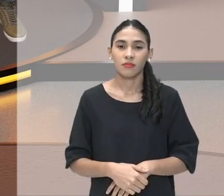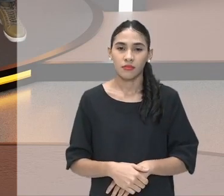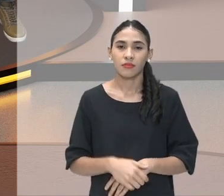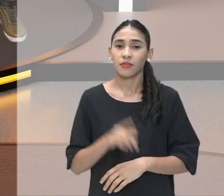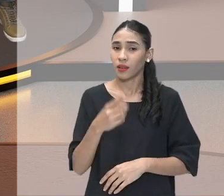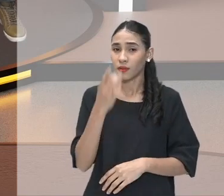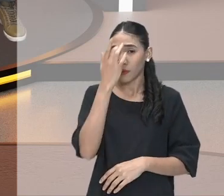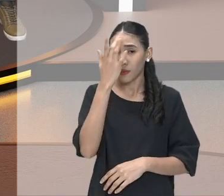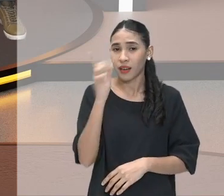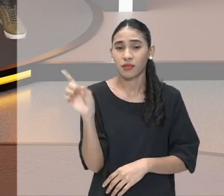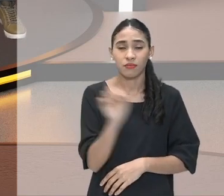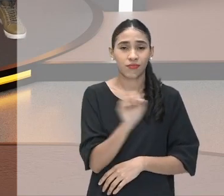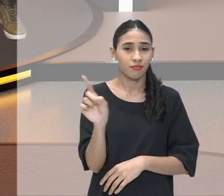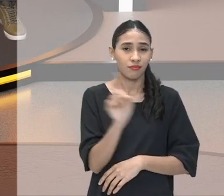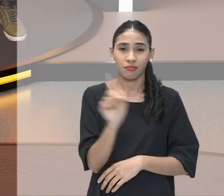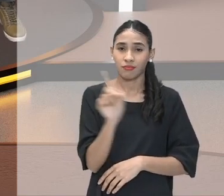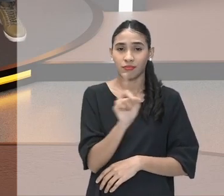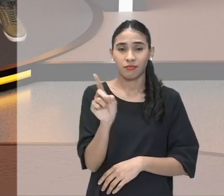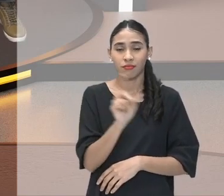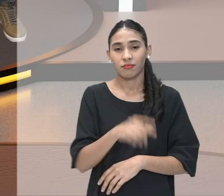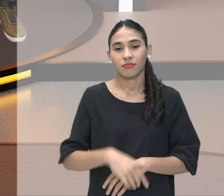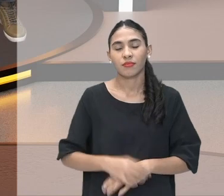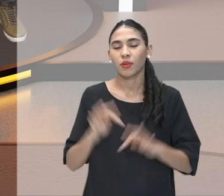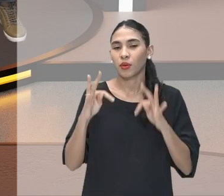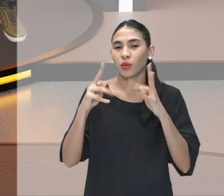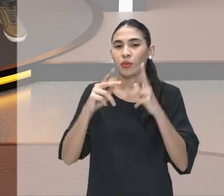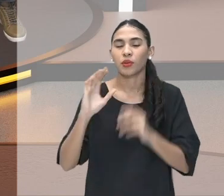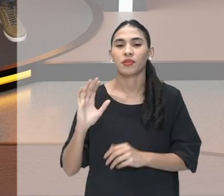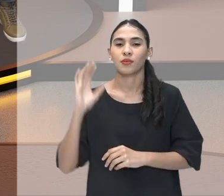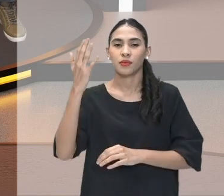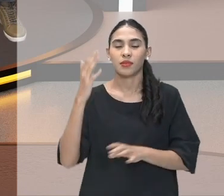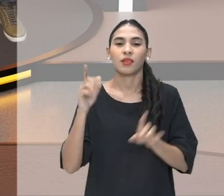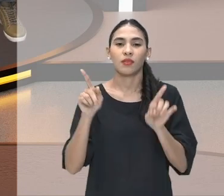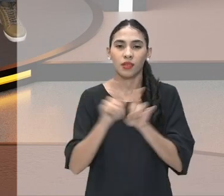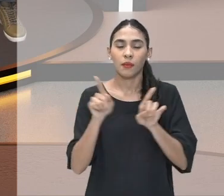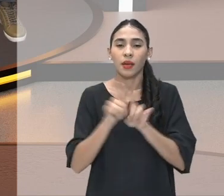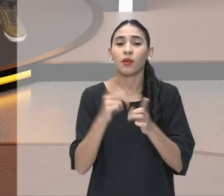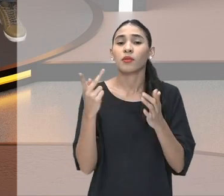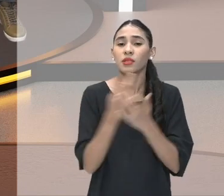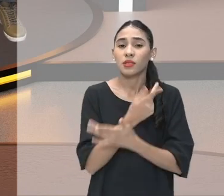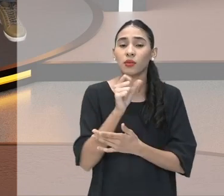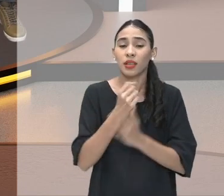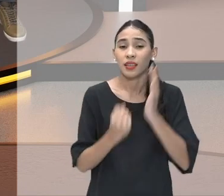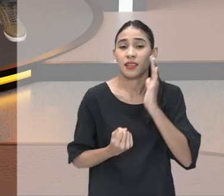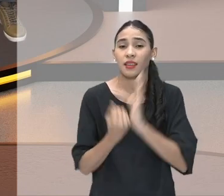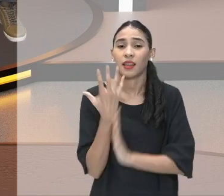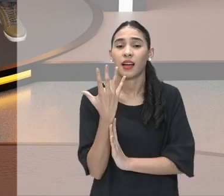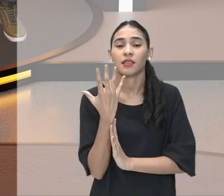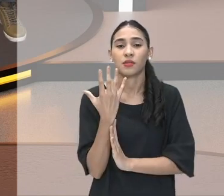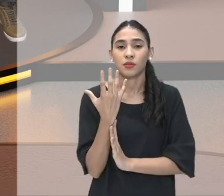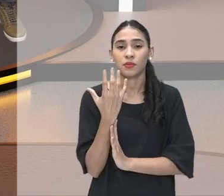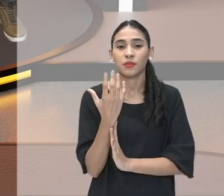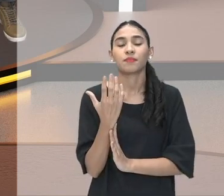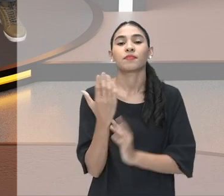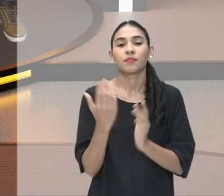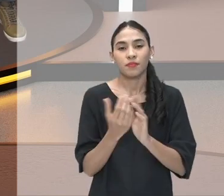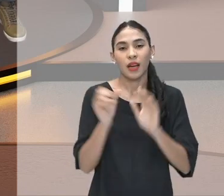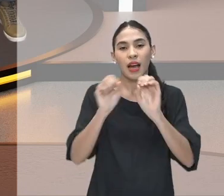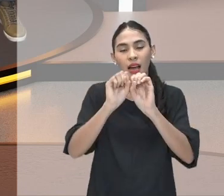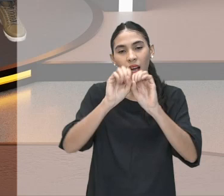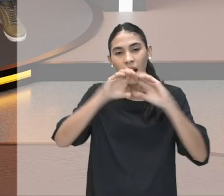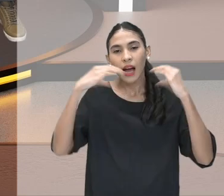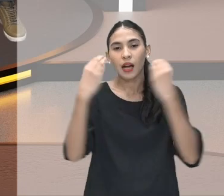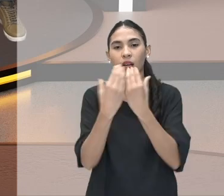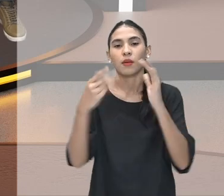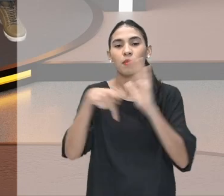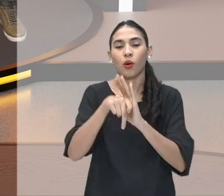não era fácil, né? Toda essa situação fez com que surgissem as associações de